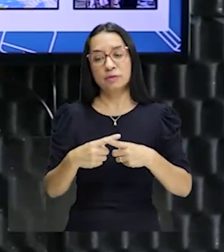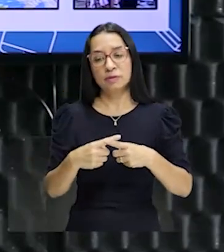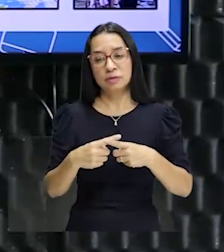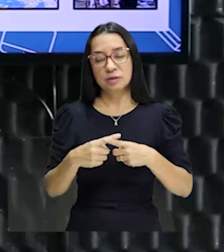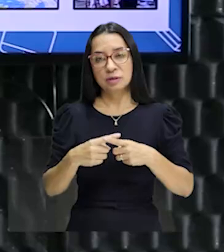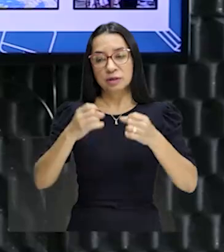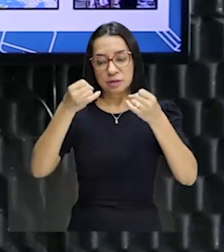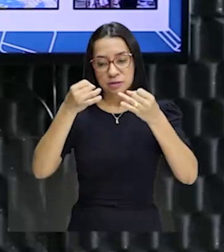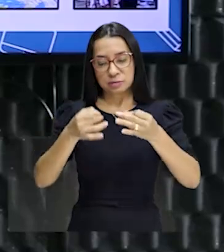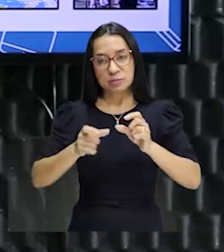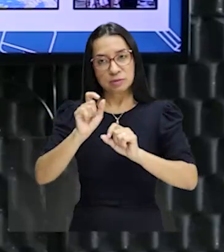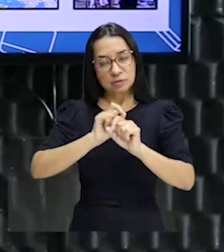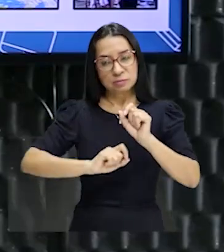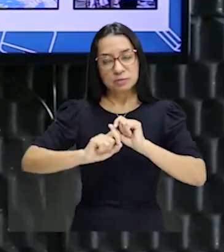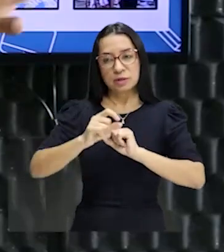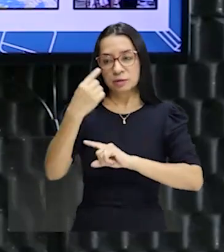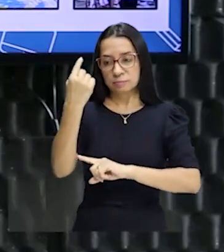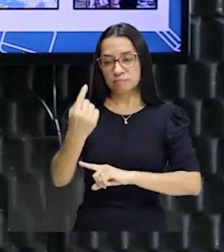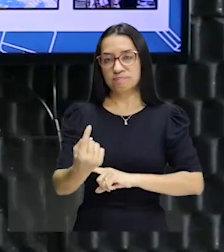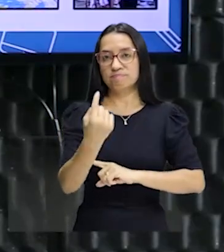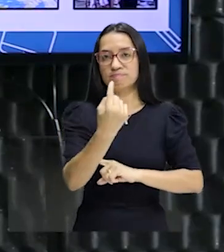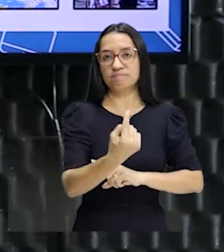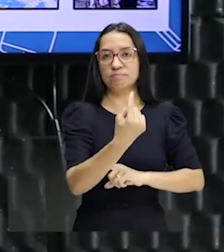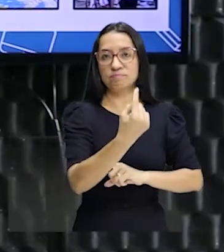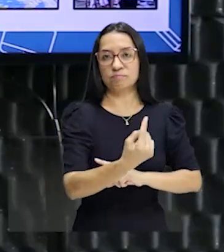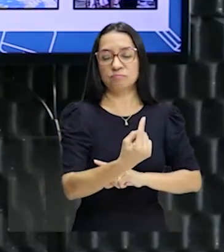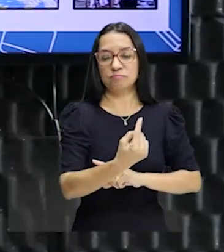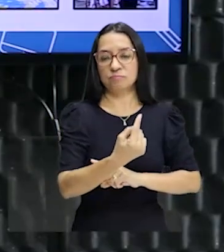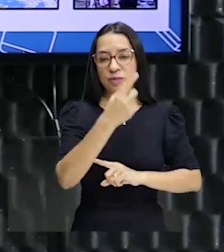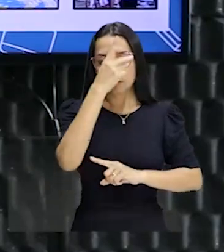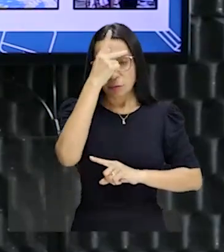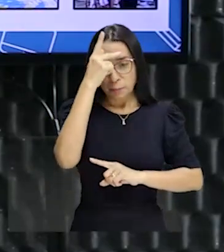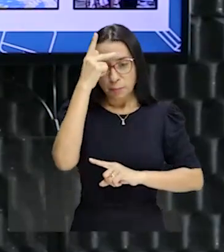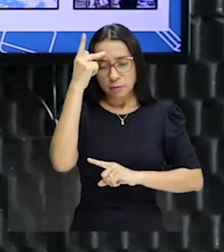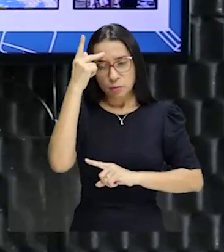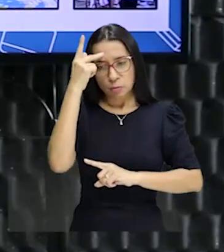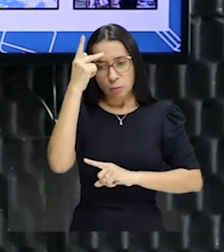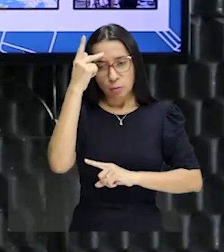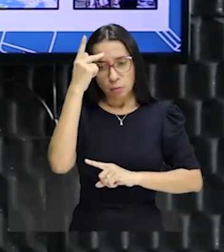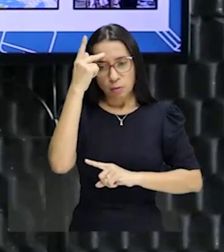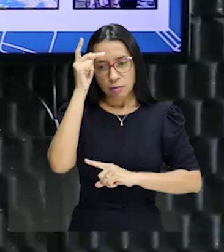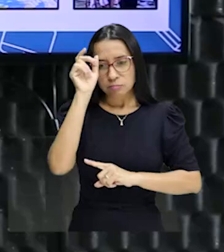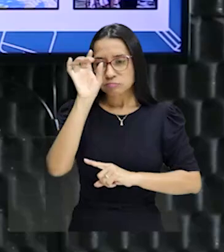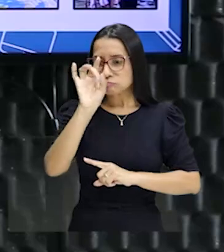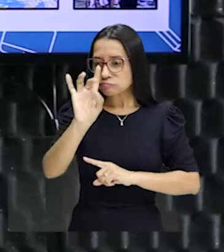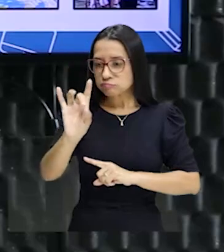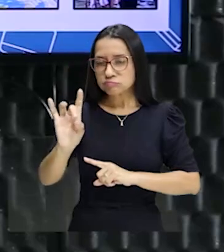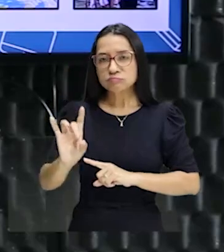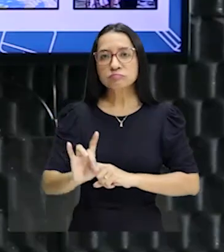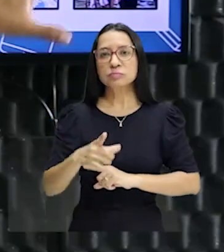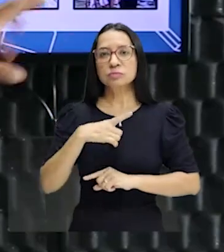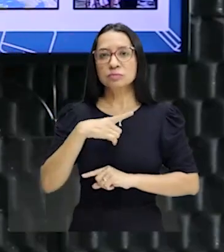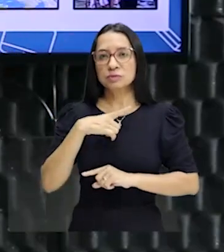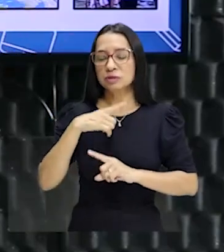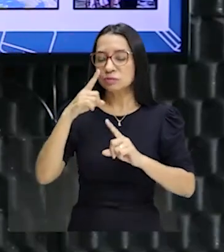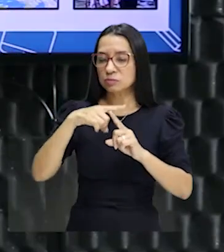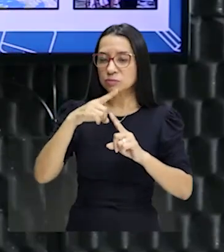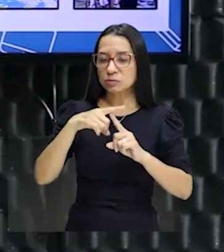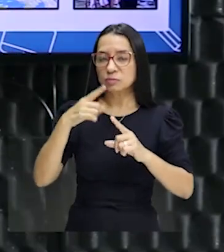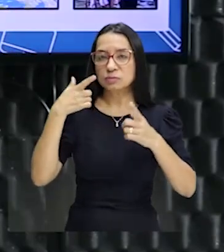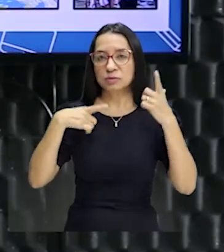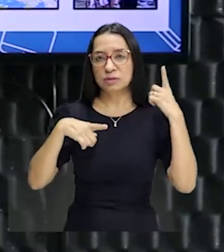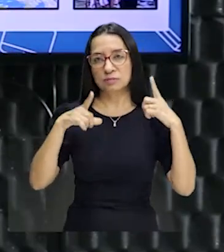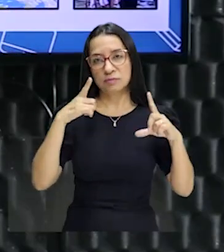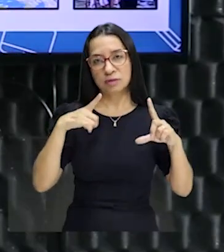individual. Cada indivíduo tem seu tipo de lazer. Eu, por exemplo, eu gosto de todos esses tipos de